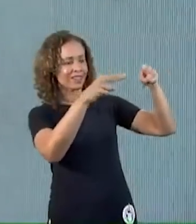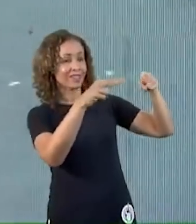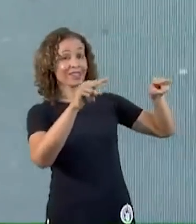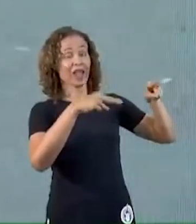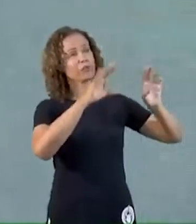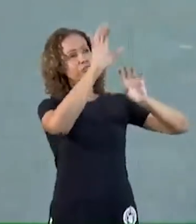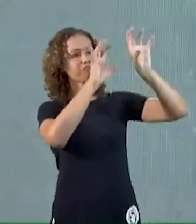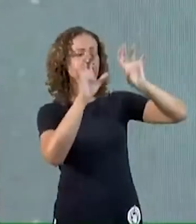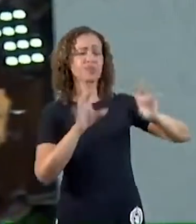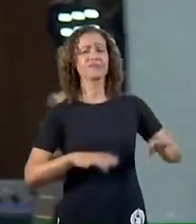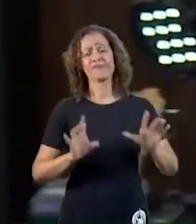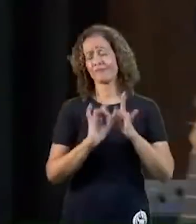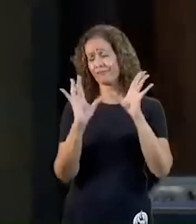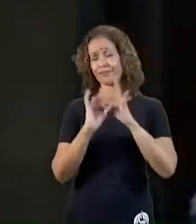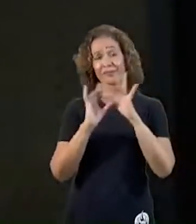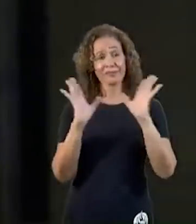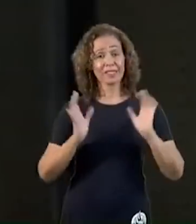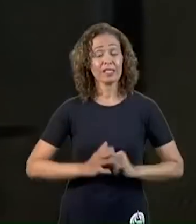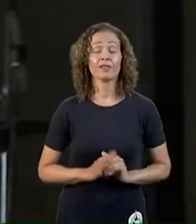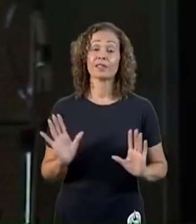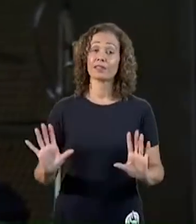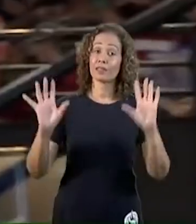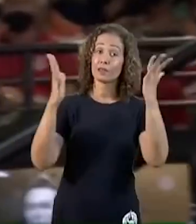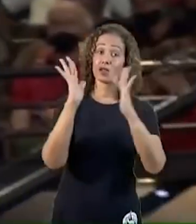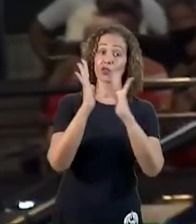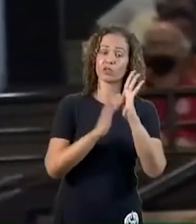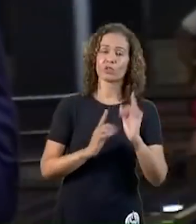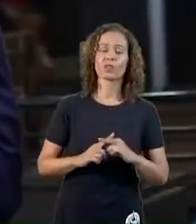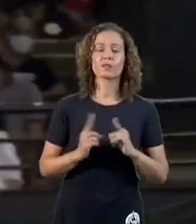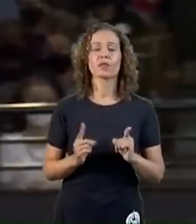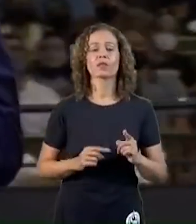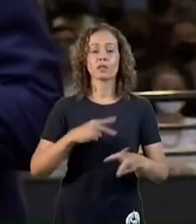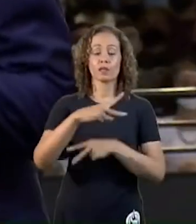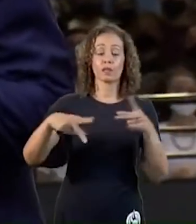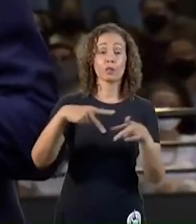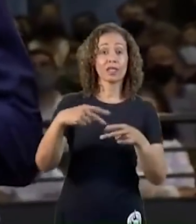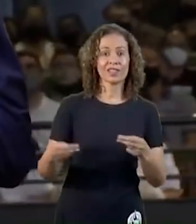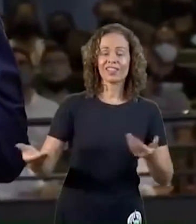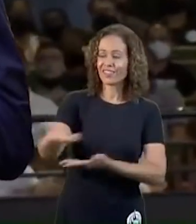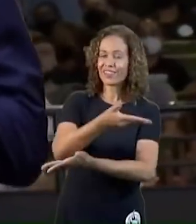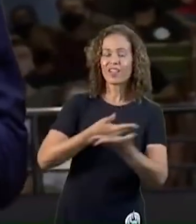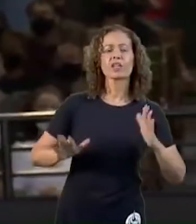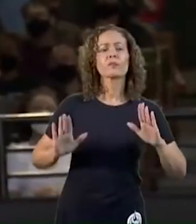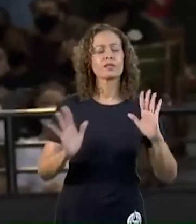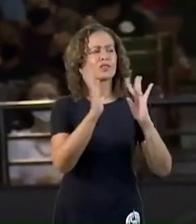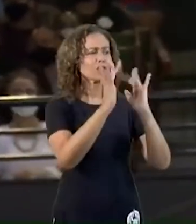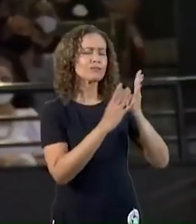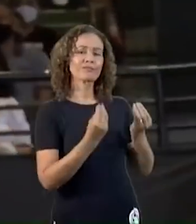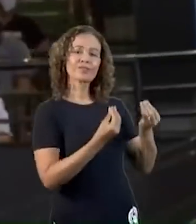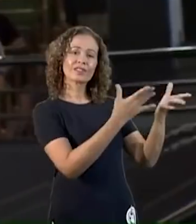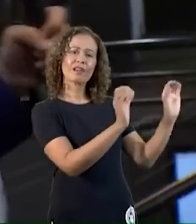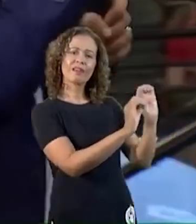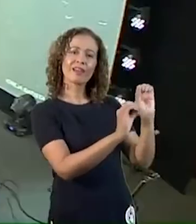pode celebrar. Agora, sabe o que a gente faz no Natal? Dá presente um pro outro e não dá nada pro aniversariante. E o